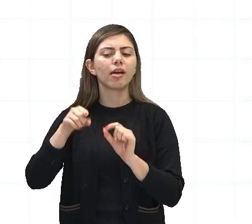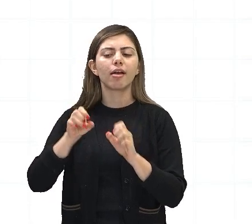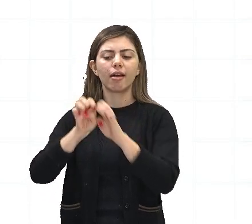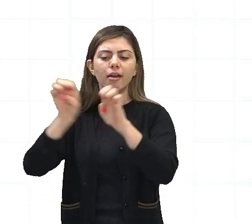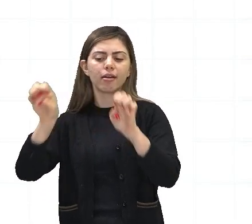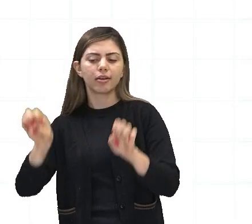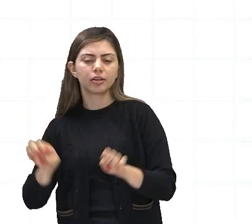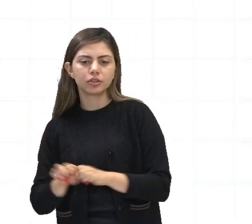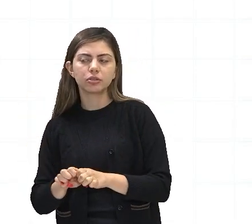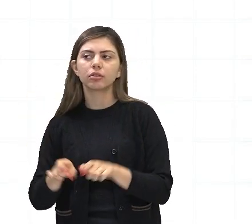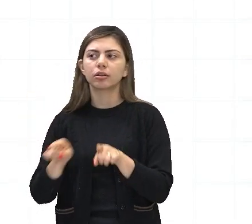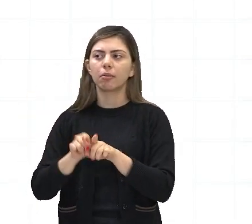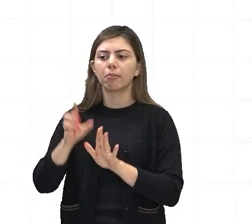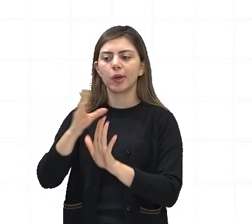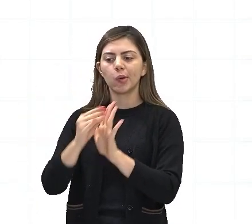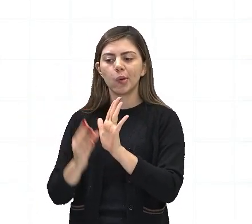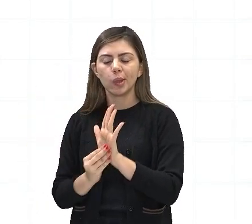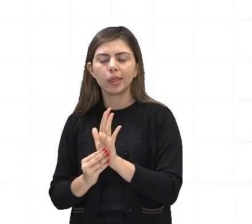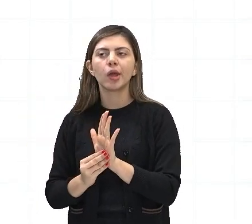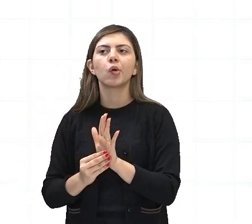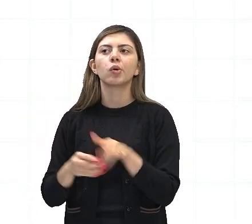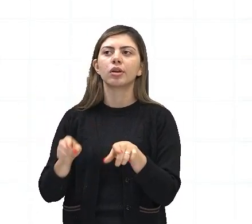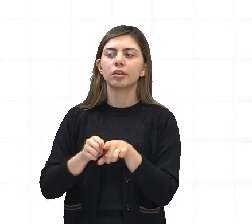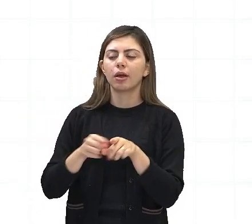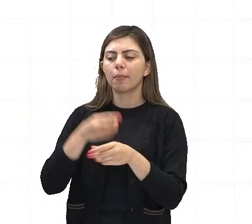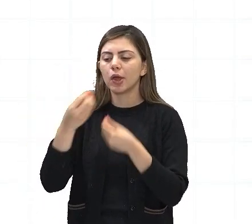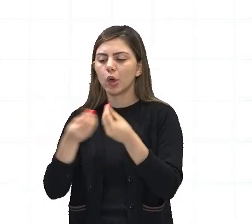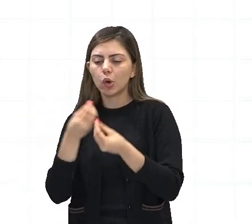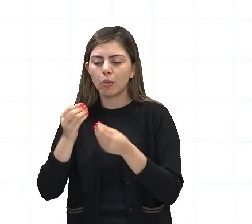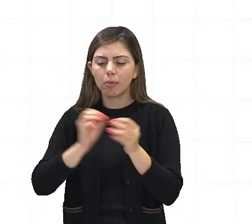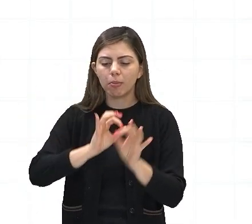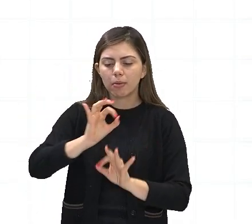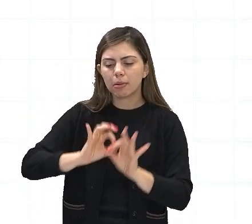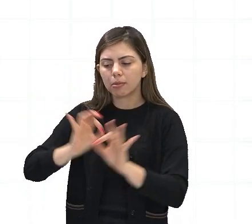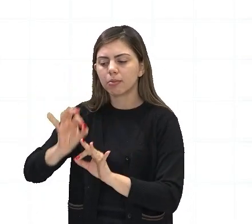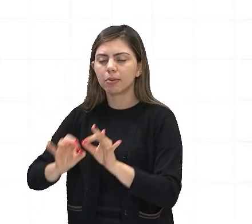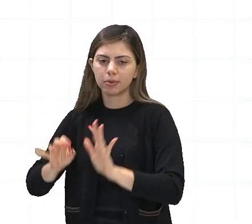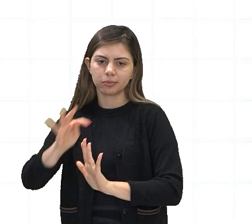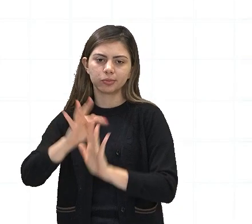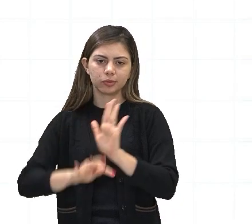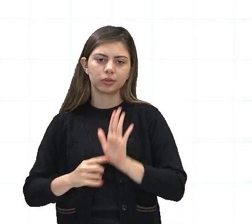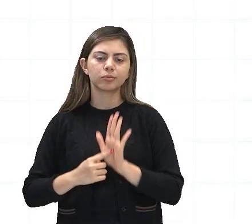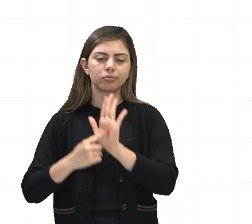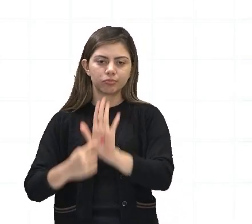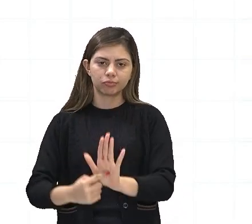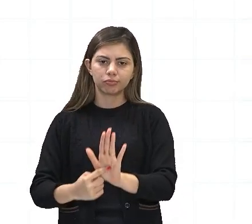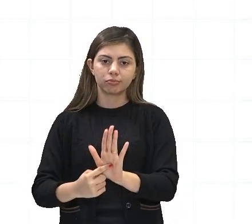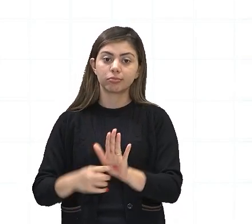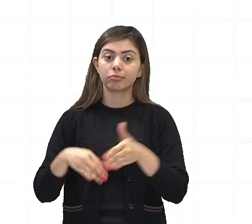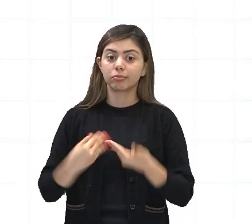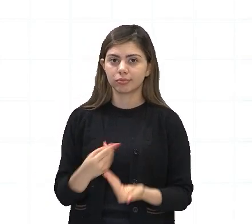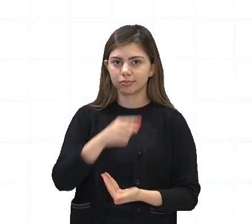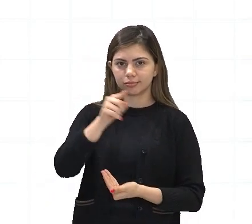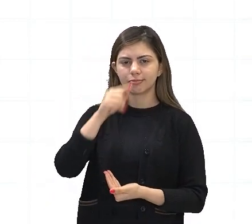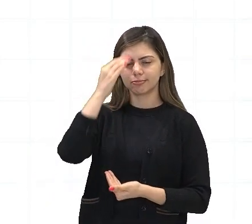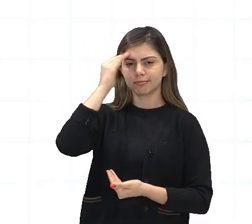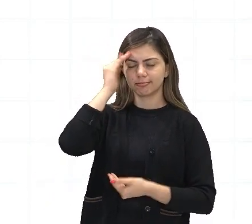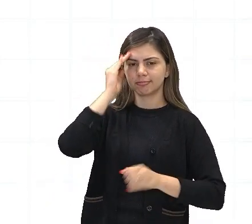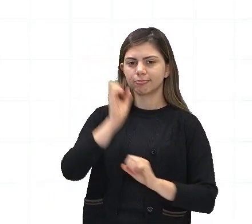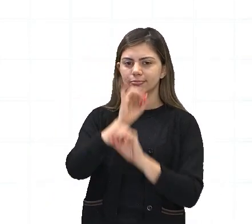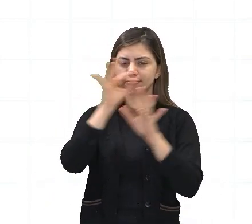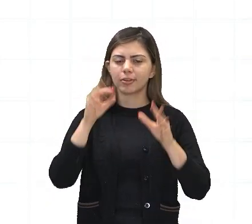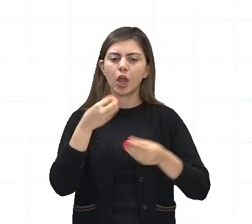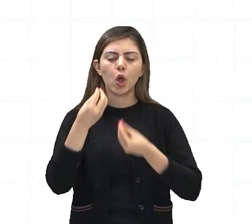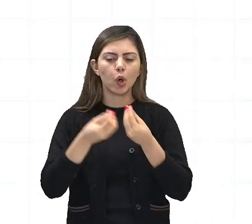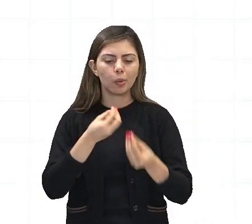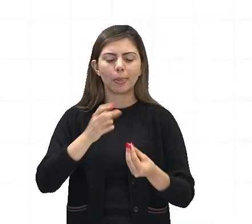o conteúdo, com a forma e a apresentação de um texto. Então, você já entendeu que são essas diferentes